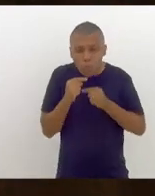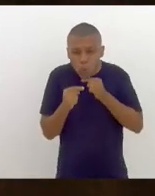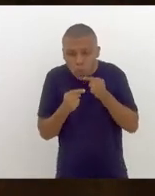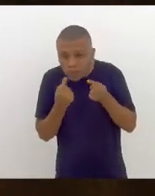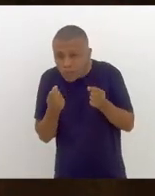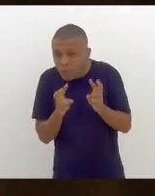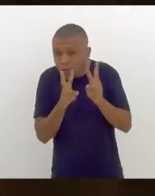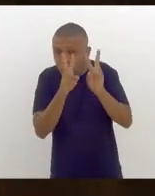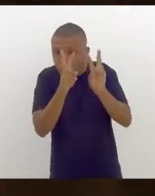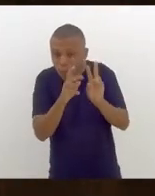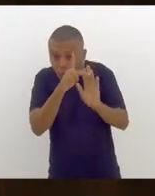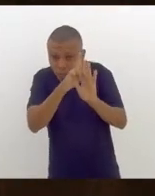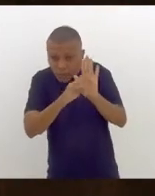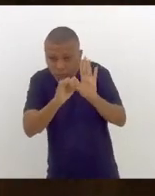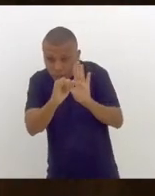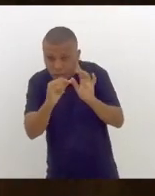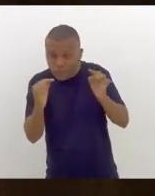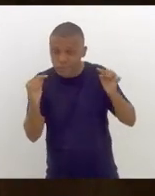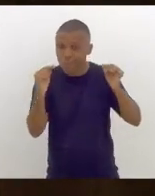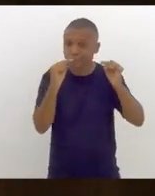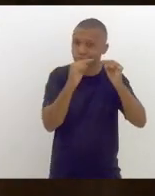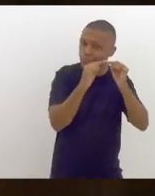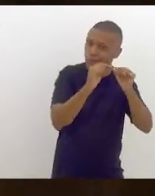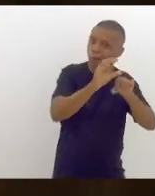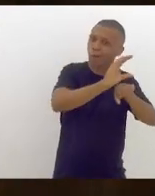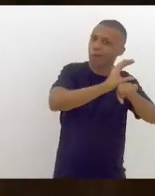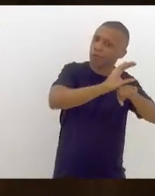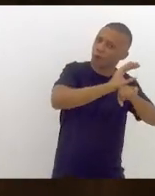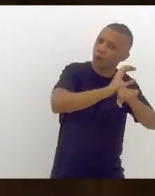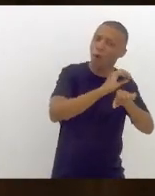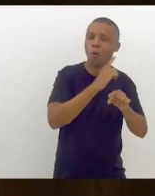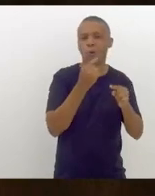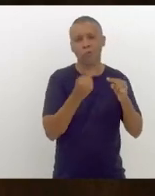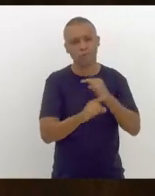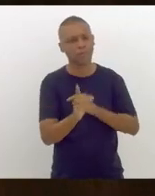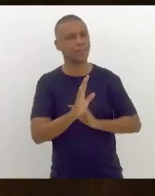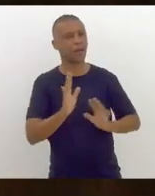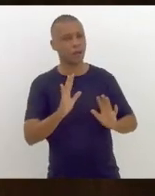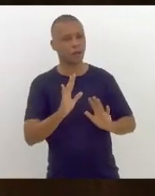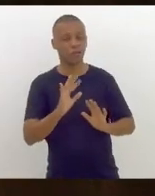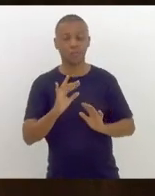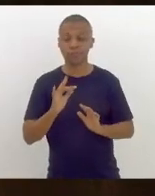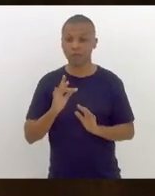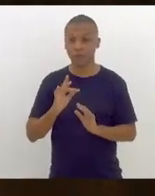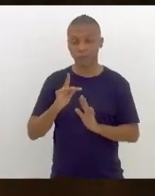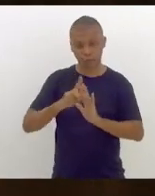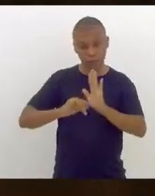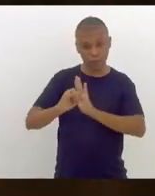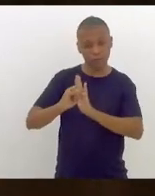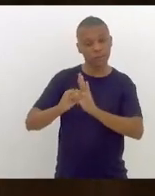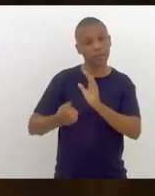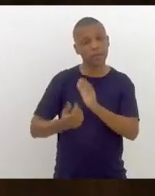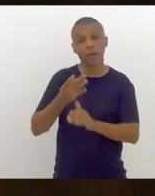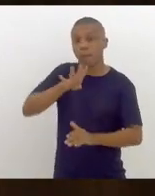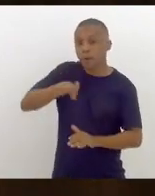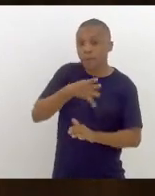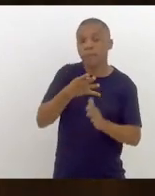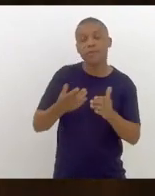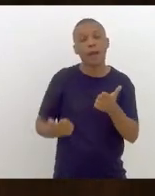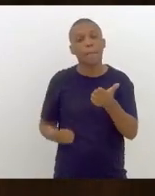da matéria projeto Lei 6287 que cria o programa de apoio fomento